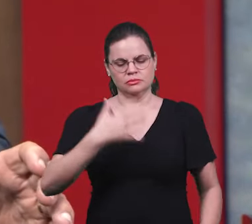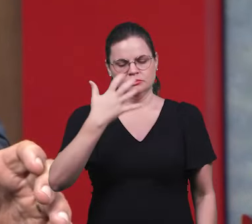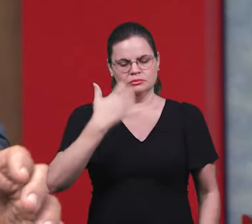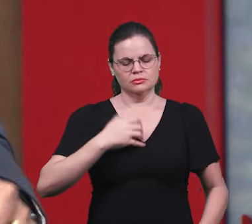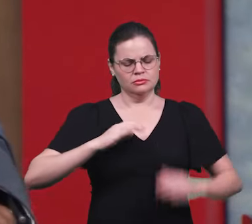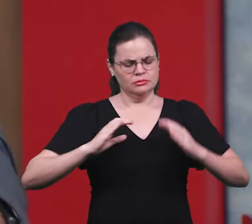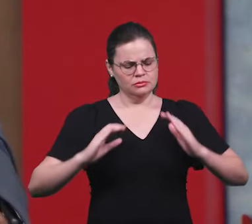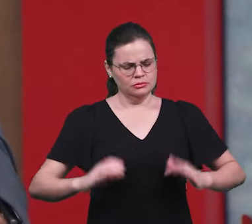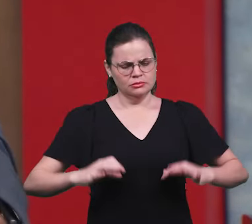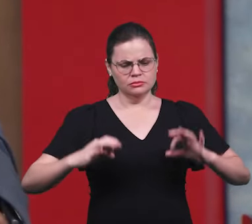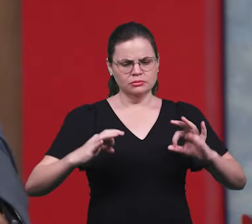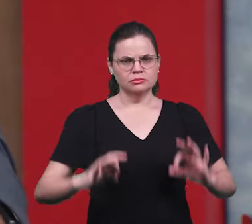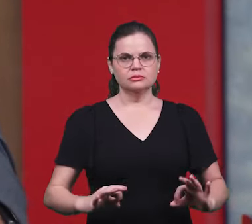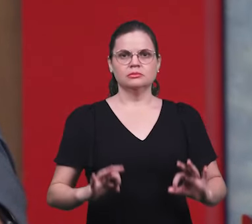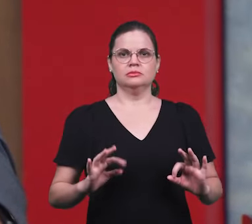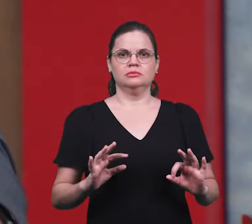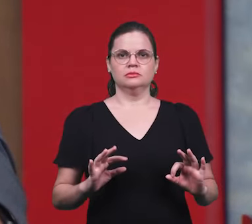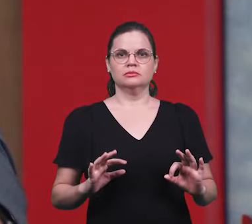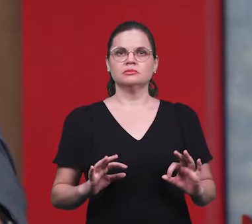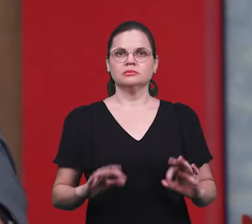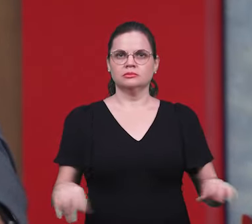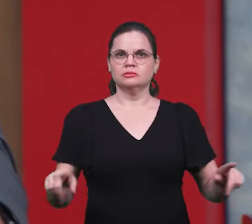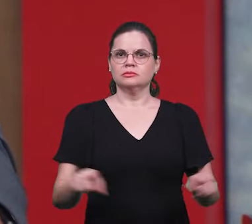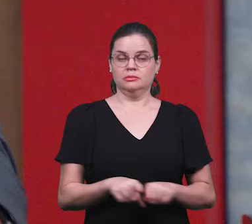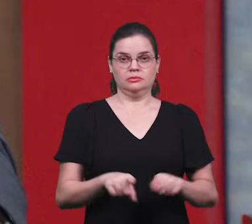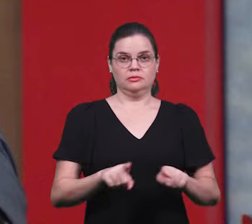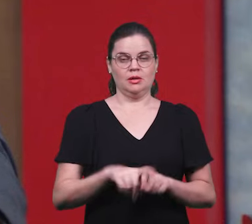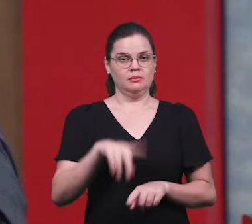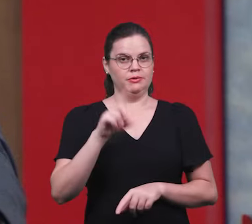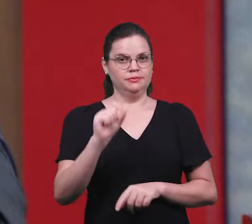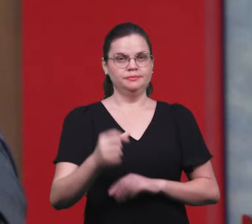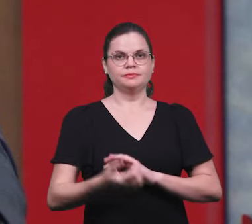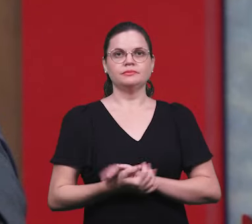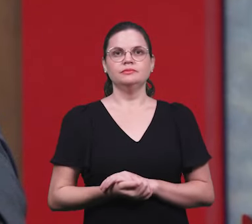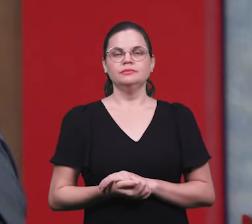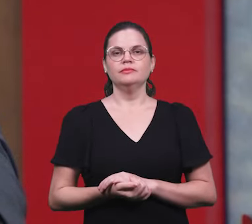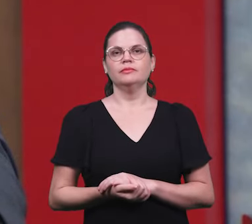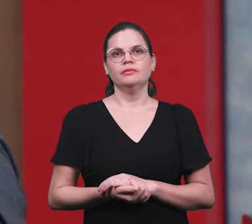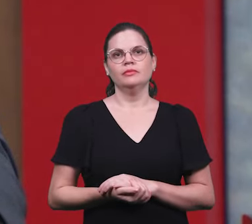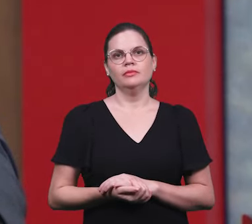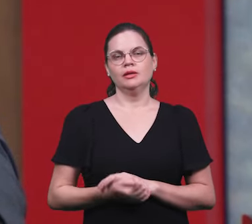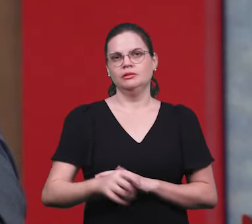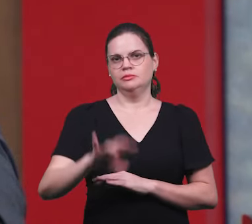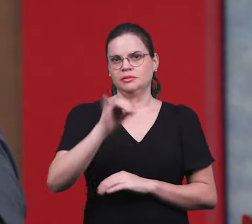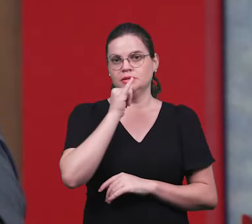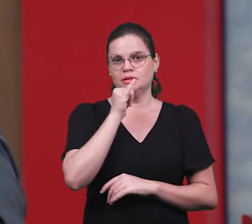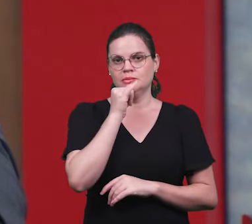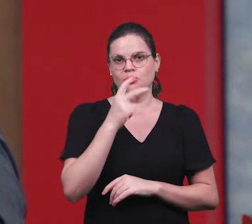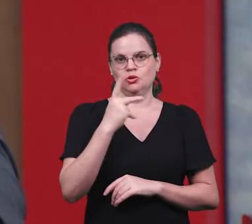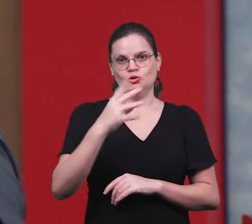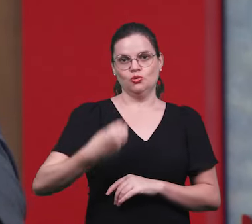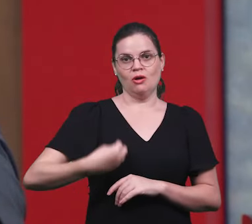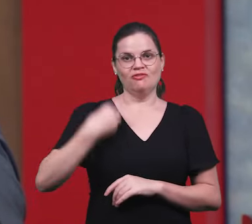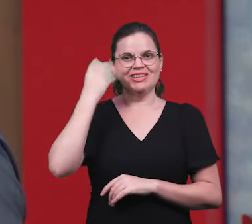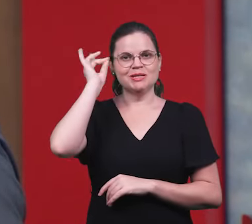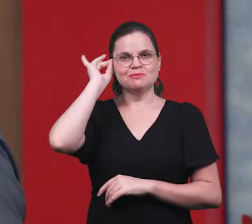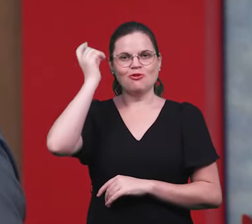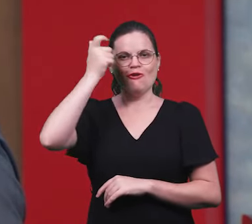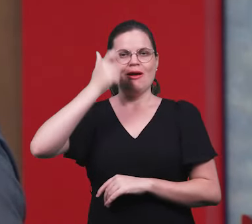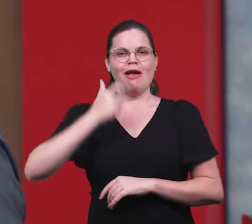o equilíbrio. E até mesmo aí vai outra coisa. Você não pode fazer da sua vida espiritual uma vaidade